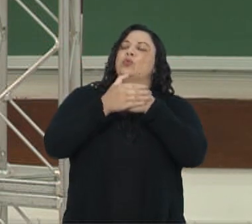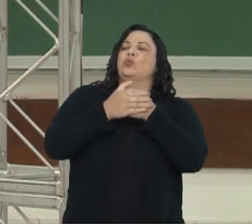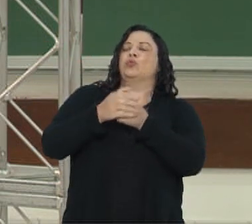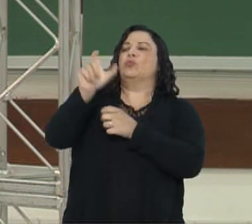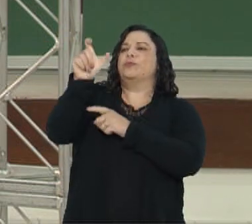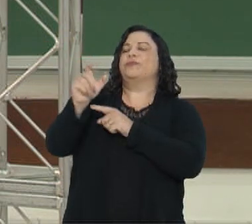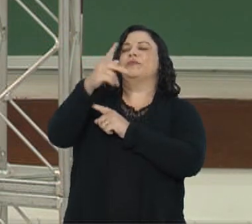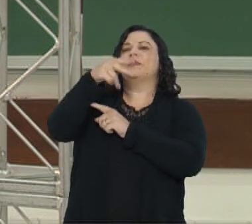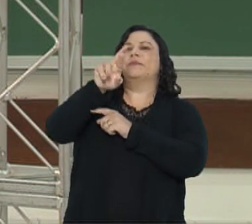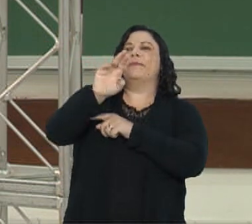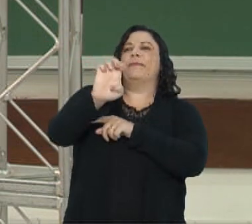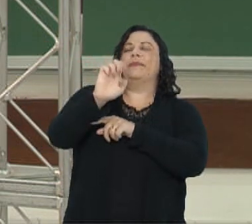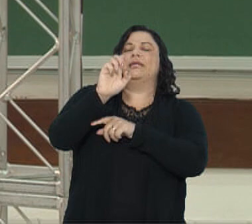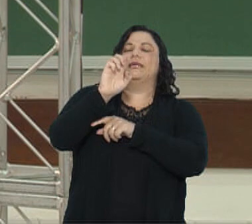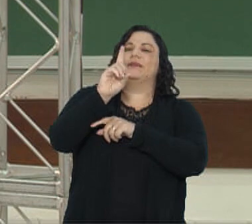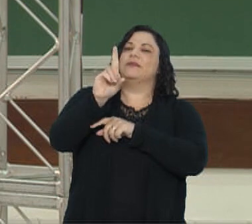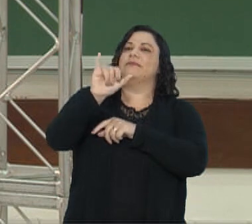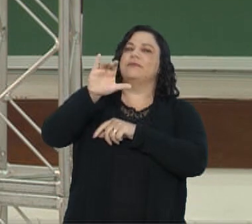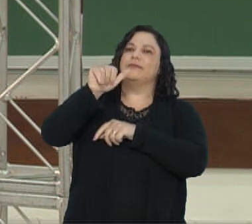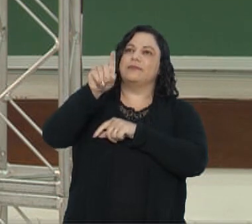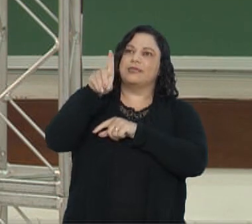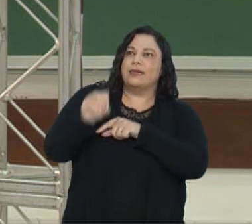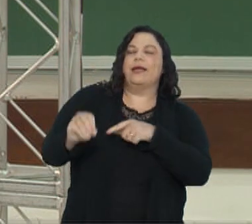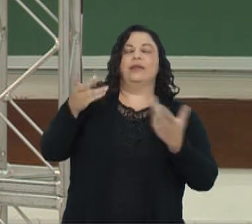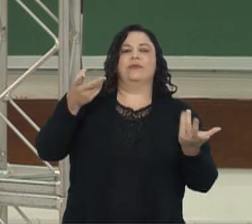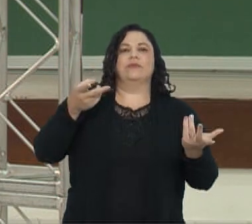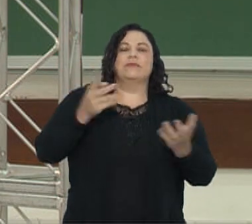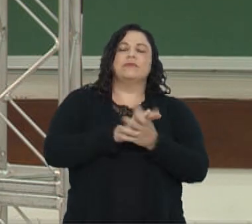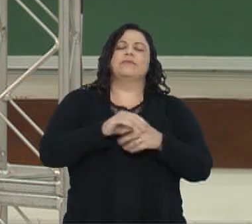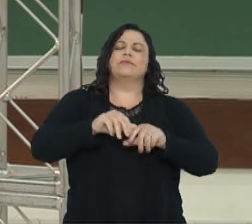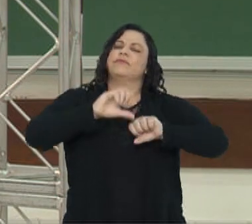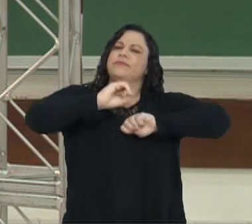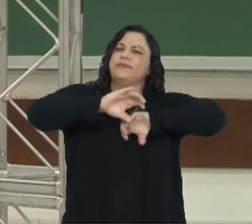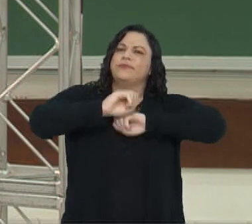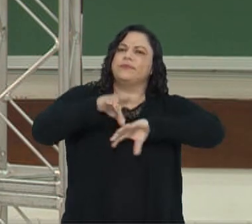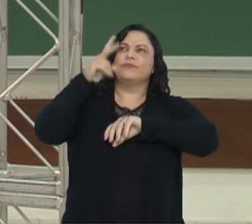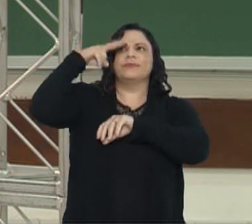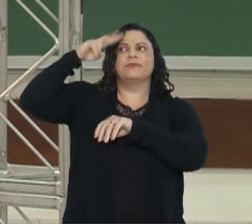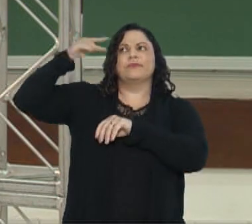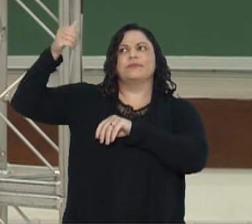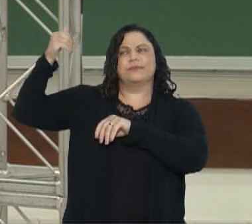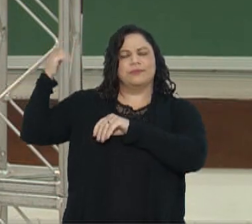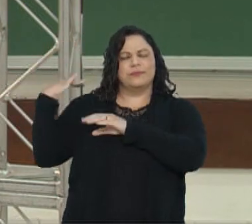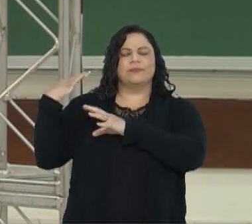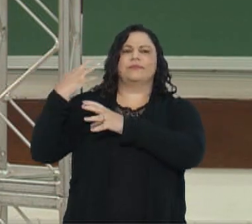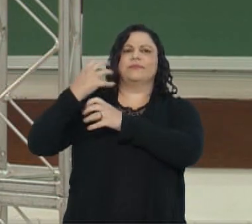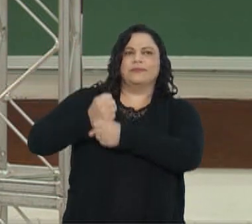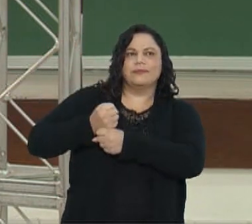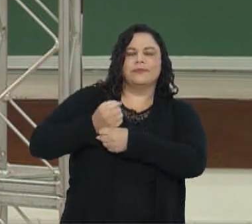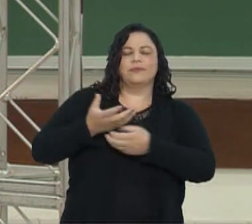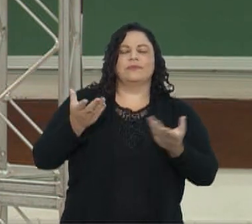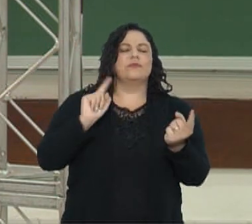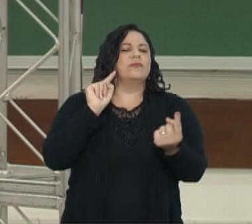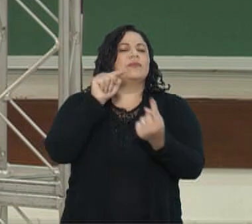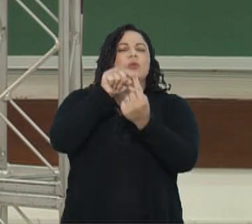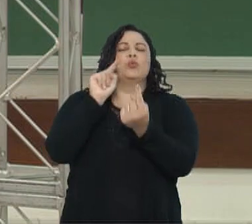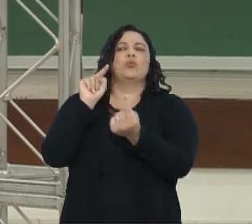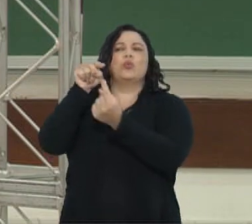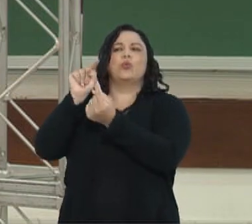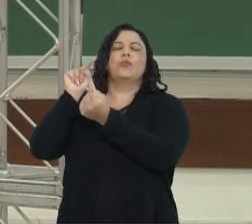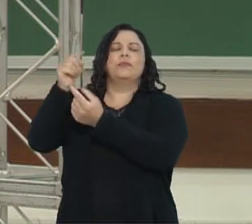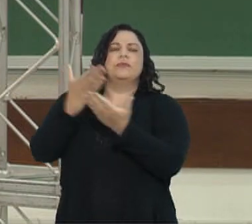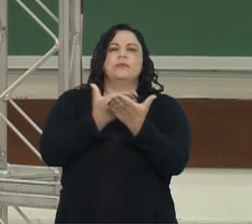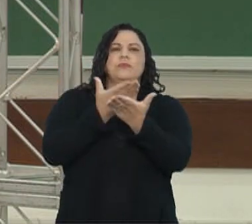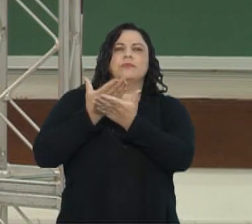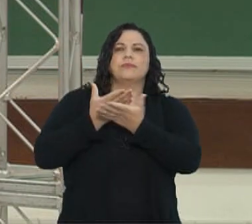de revisão, ok? Então vamos verificar agora quais os nossos objetivos para com essa aula. Então vamos lá.